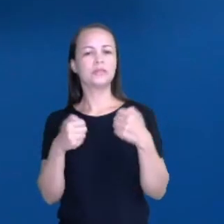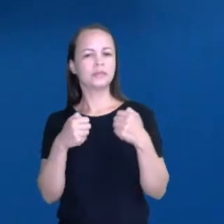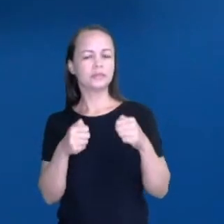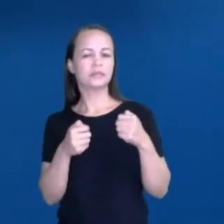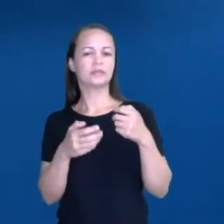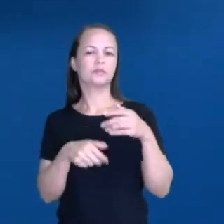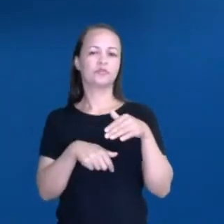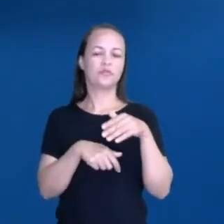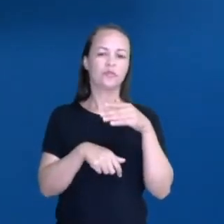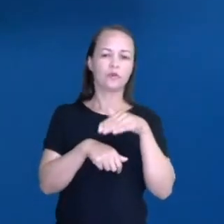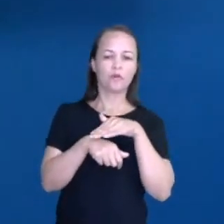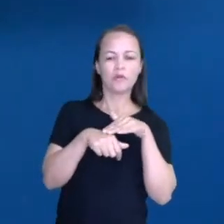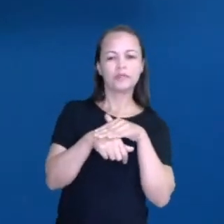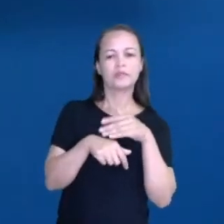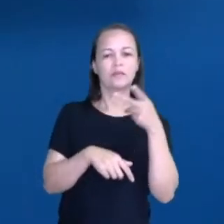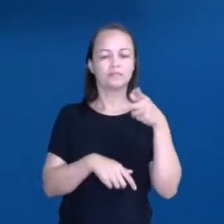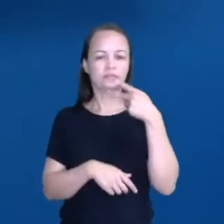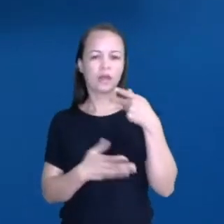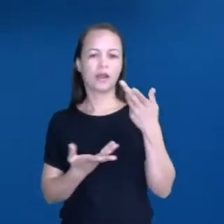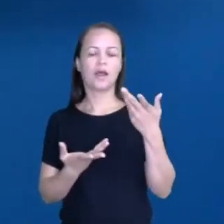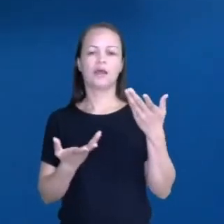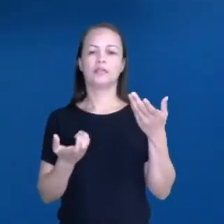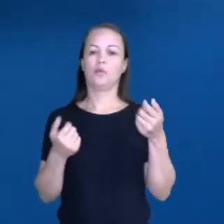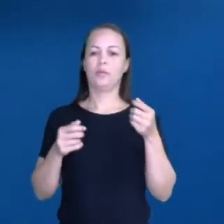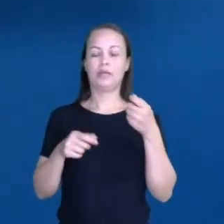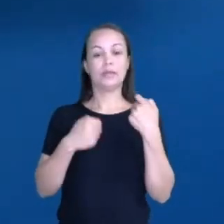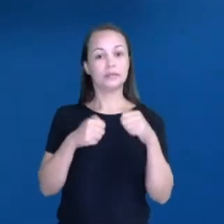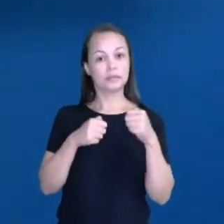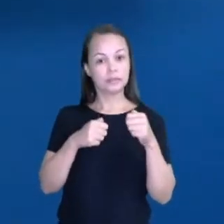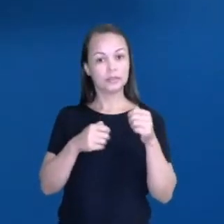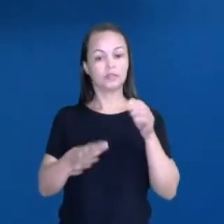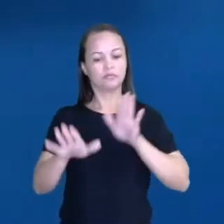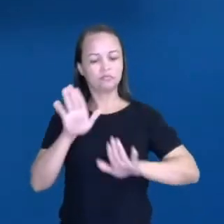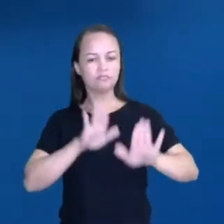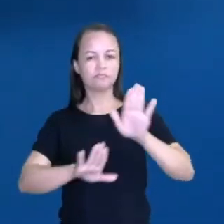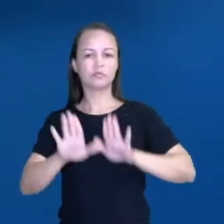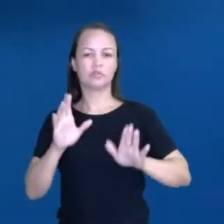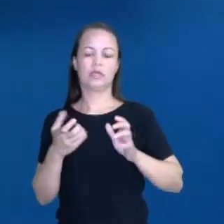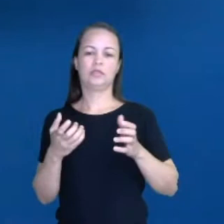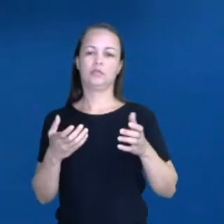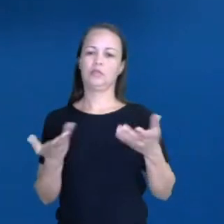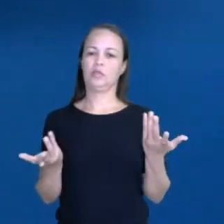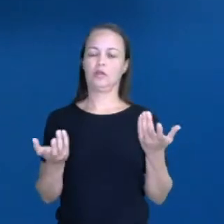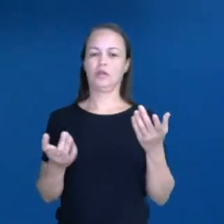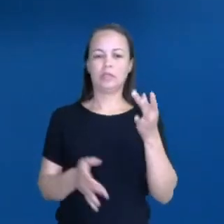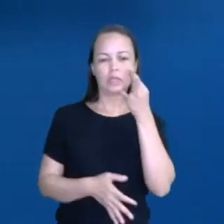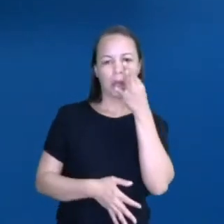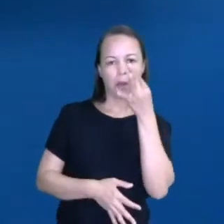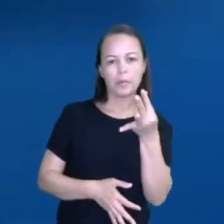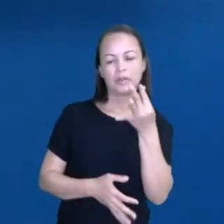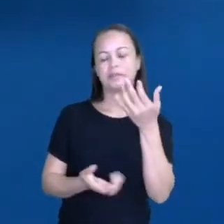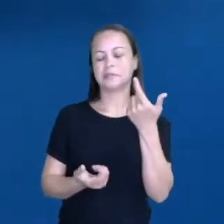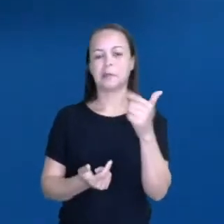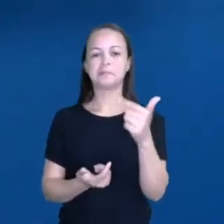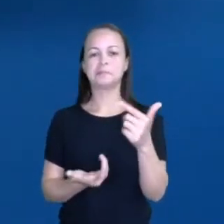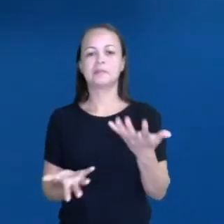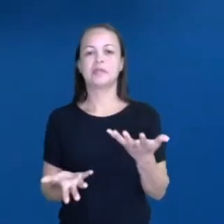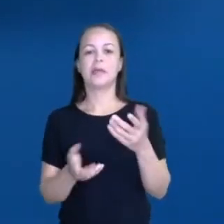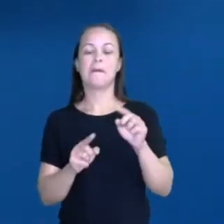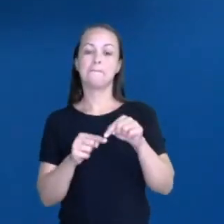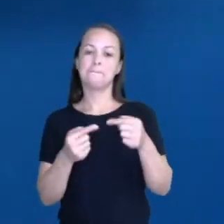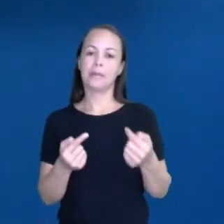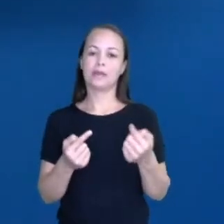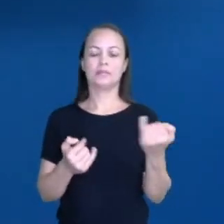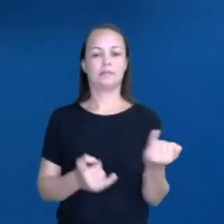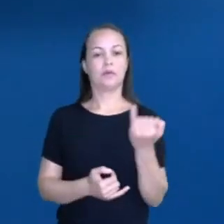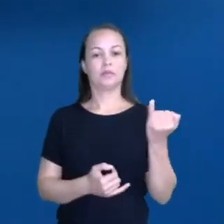cuidados, Embora nós não estejamos presenciais, mas estamos aqui, gravando essas aulas para que vocês possam estar aprendendo, tá certo?